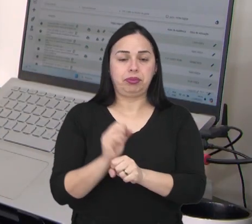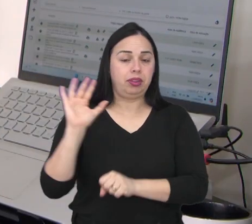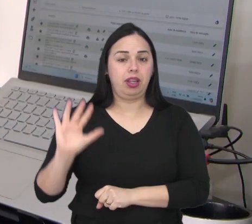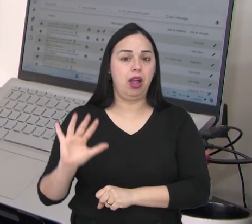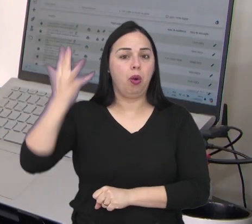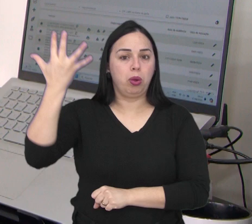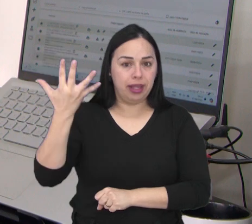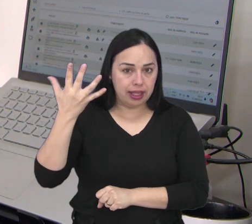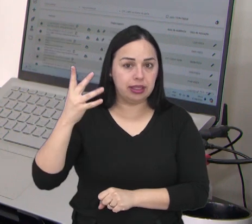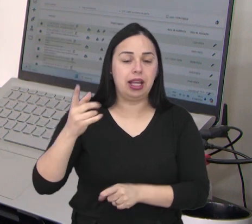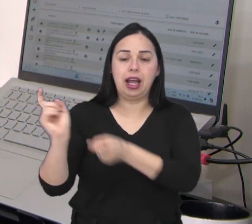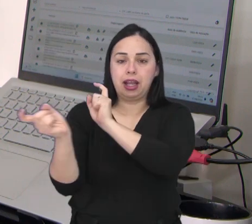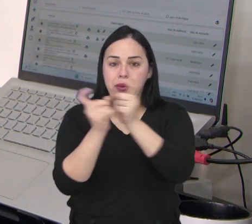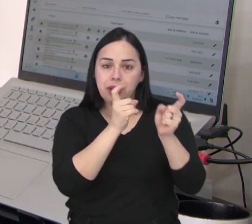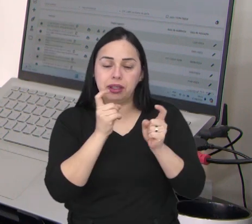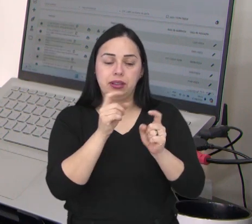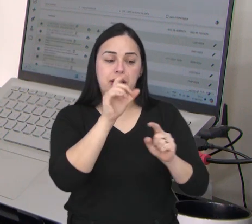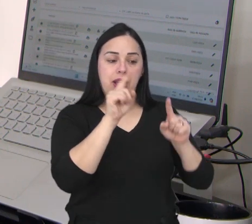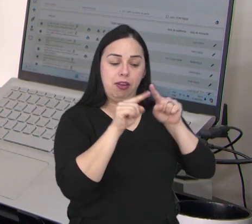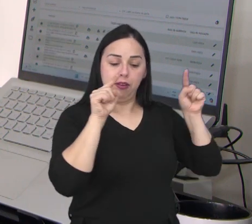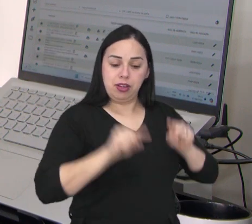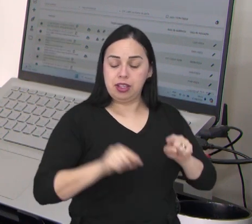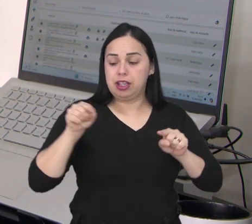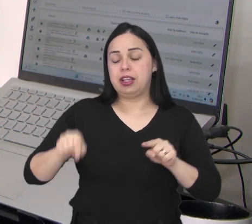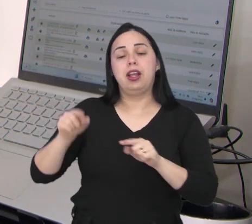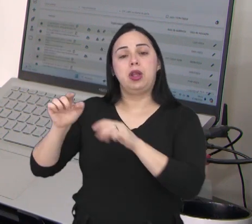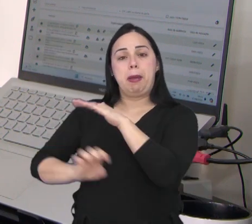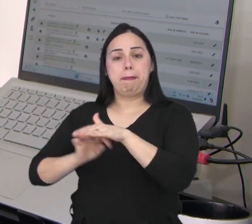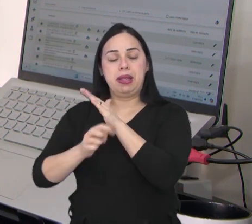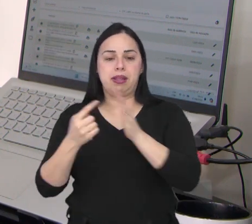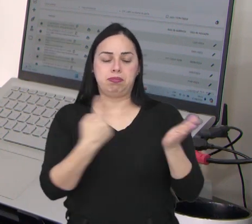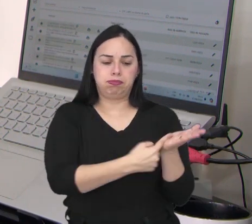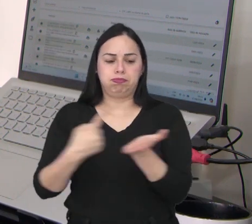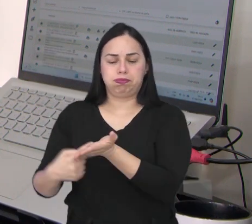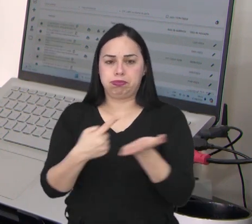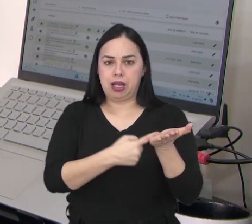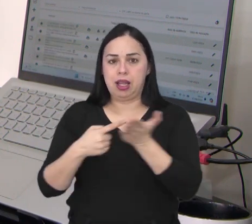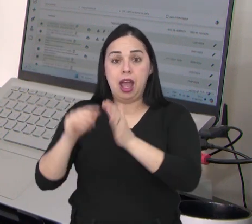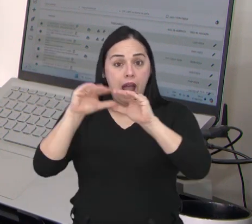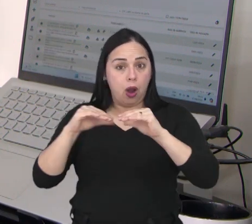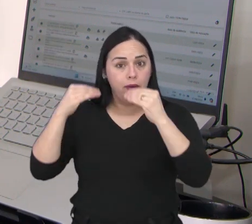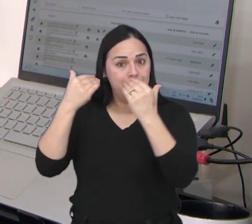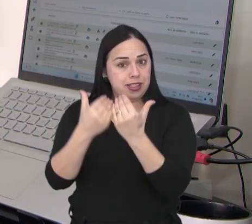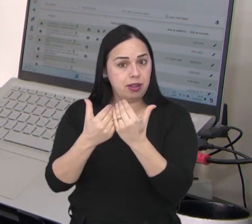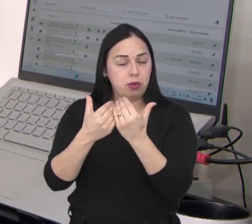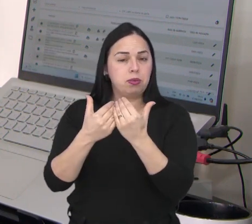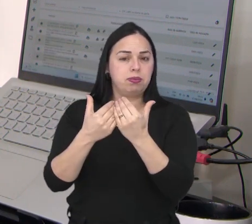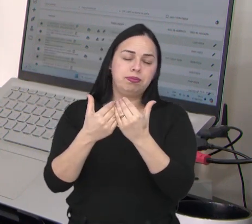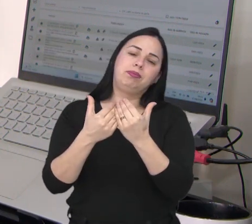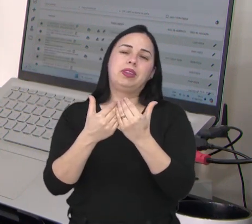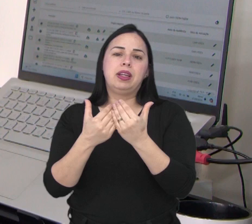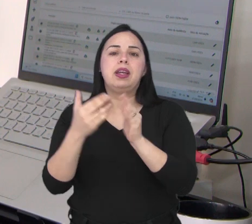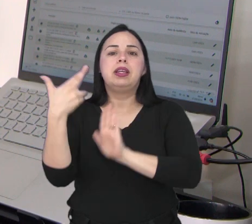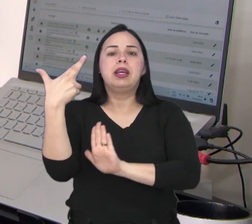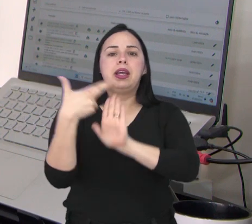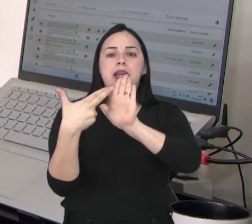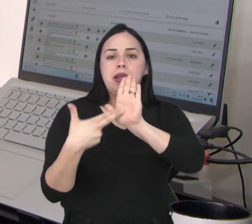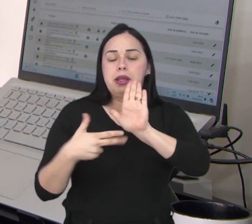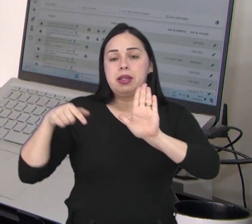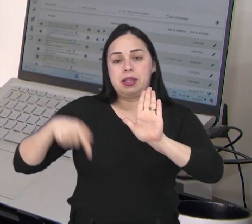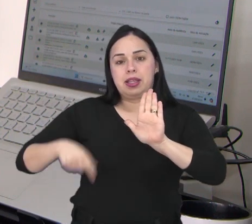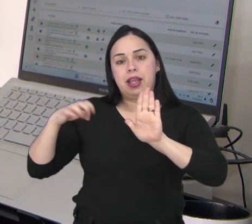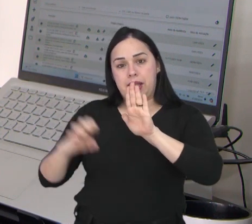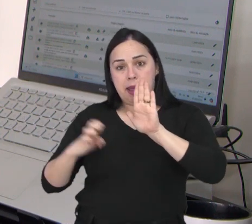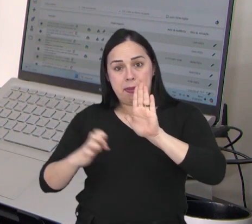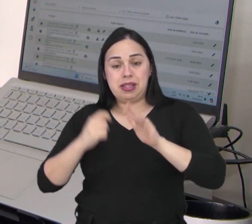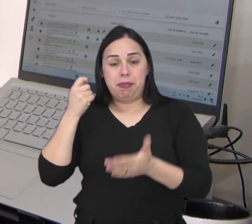né? E ela faz lei entre as partes, entre o empregado e o empregador. Essa convenção coletiva vai estabelecer